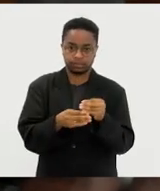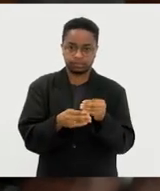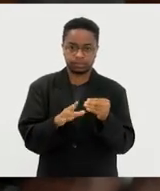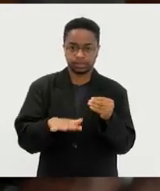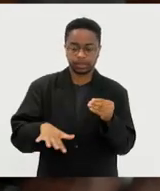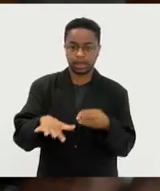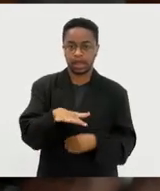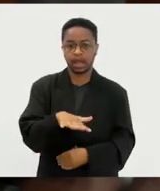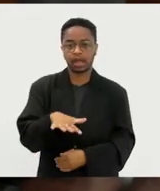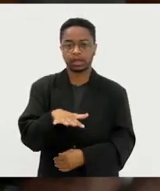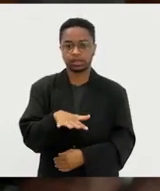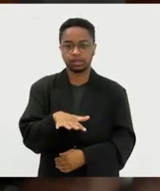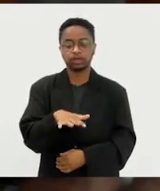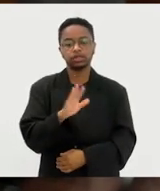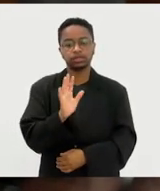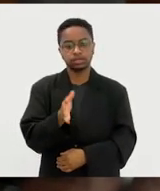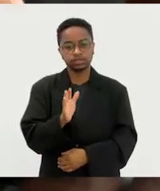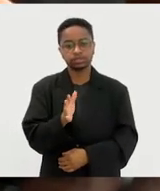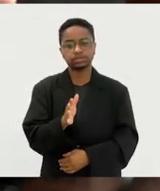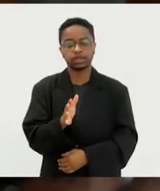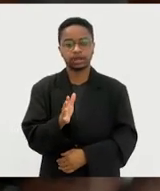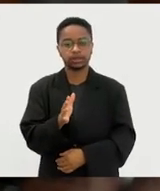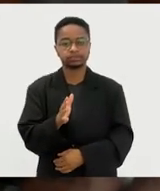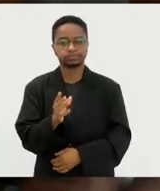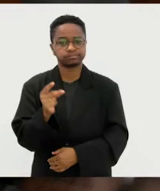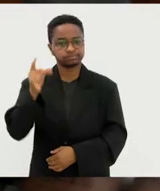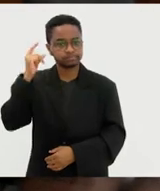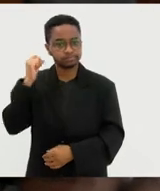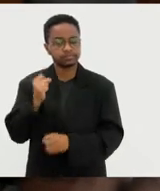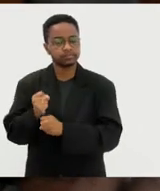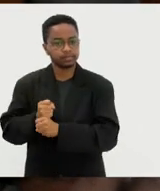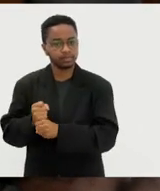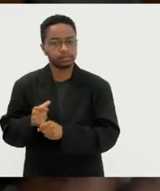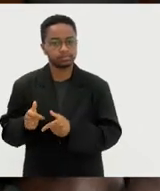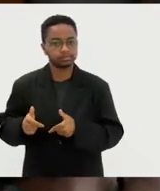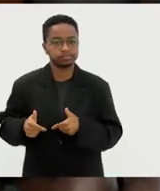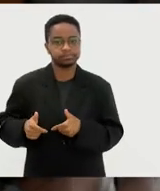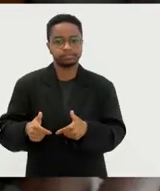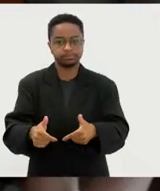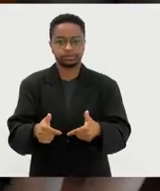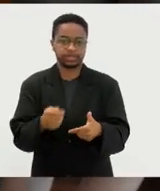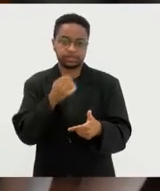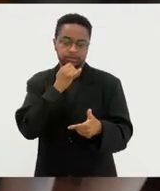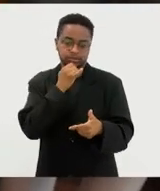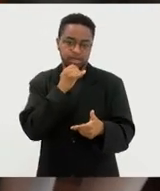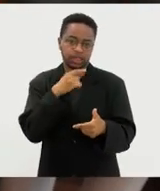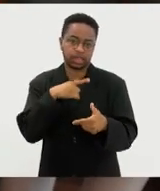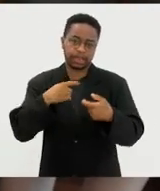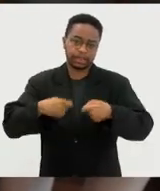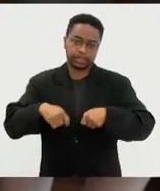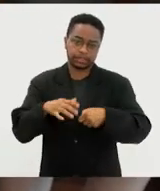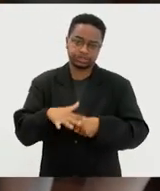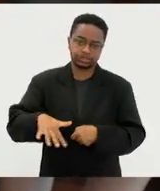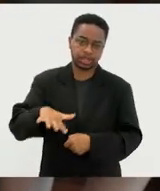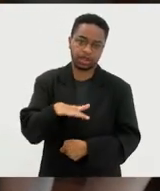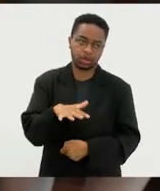áreas que já estão em exploração há algum tempo, os recursos não entraram. Sei lá, a demanda total era, não